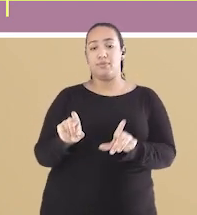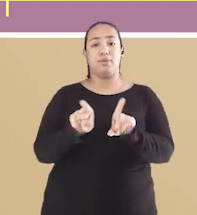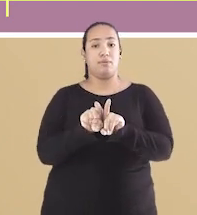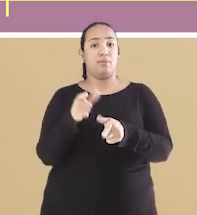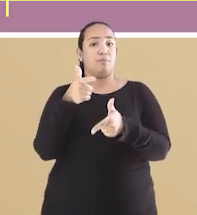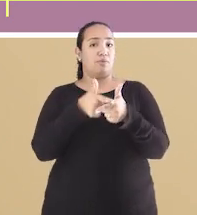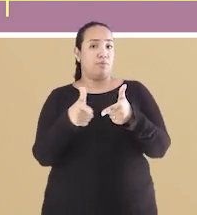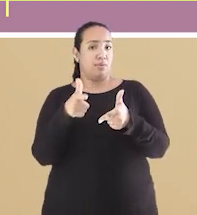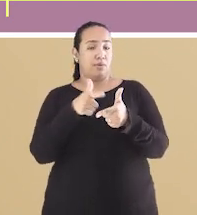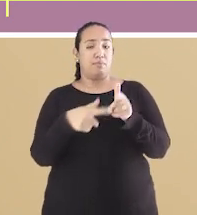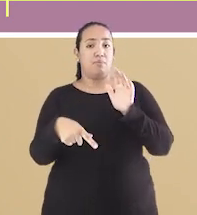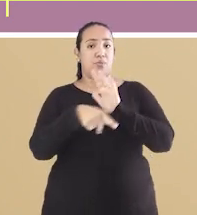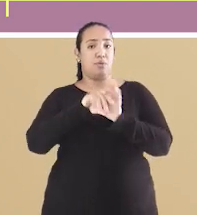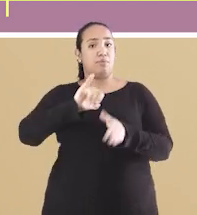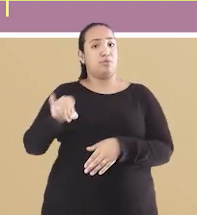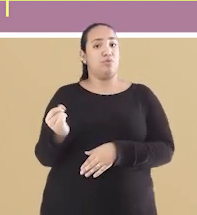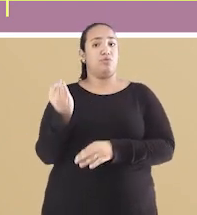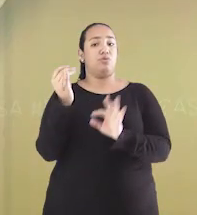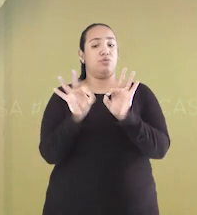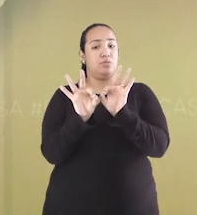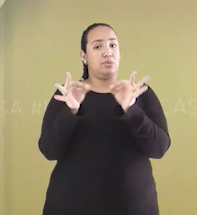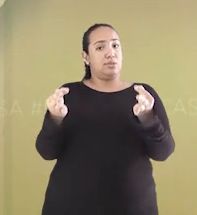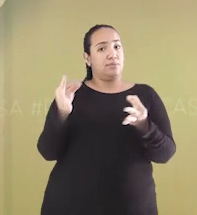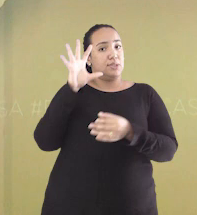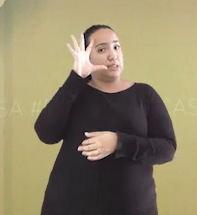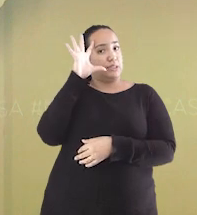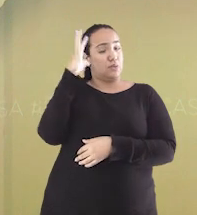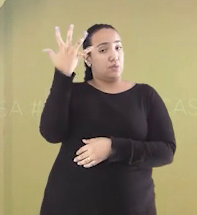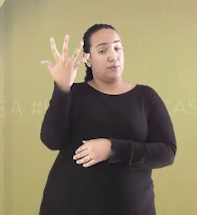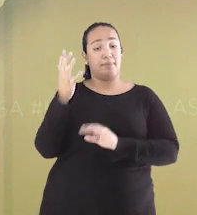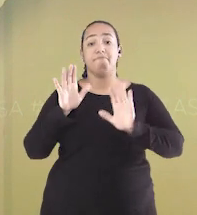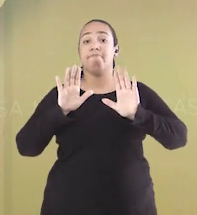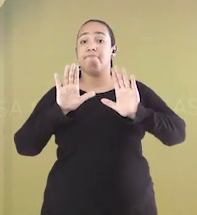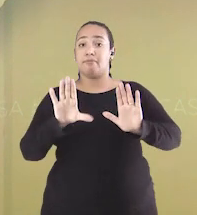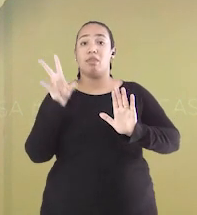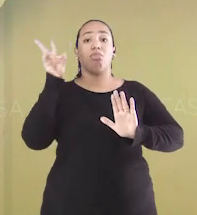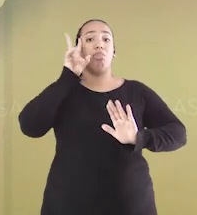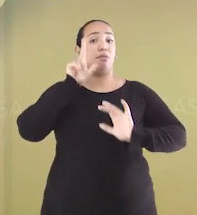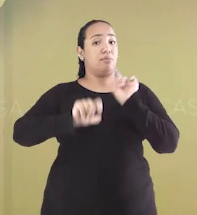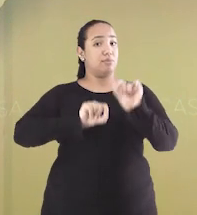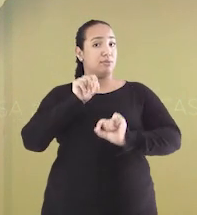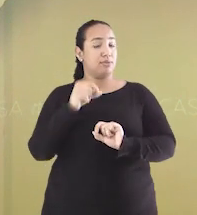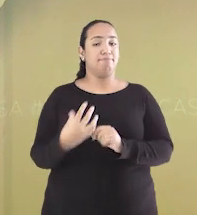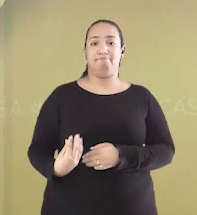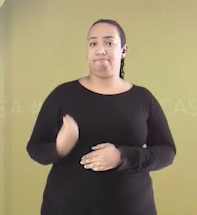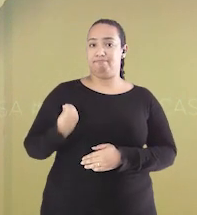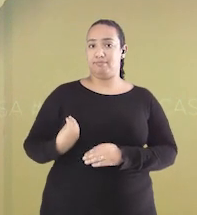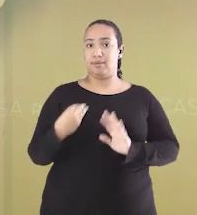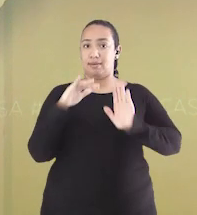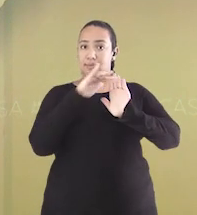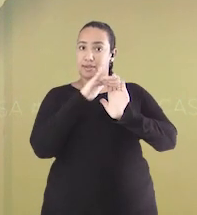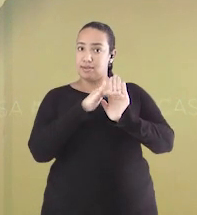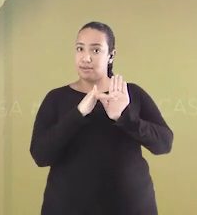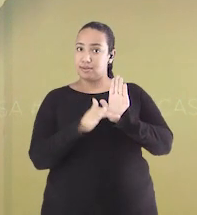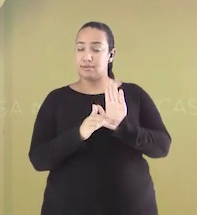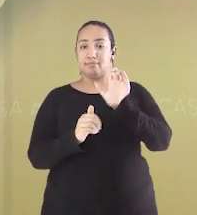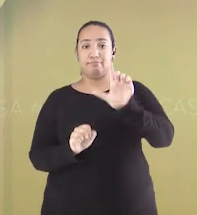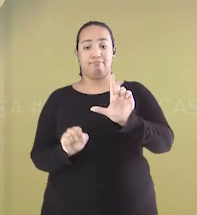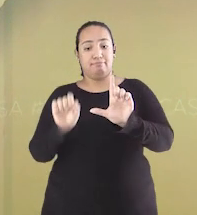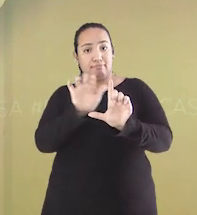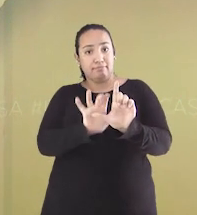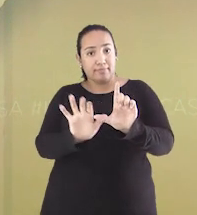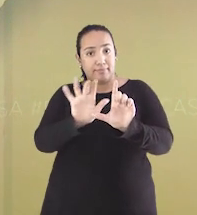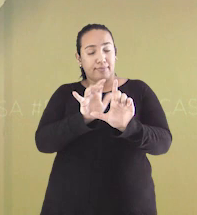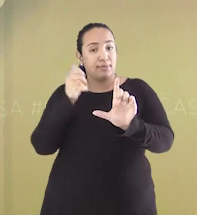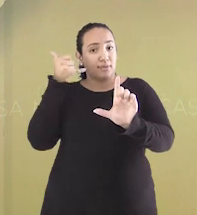resolver problemas envolvendo juros simples. Mas, pessoal, não se esqueçam de apontar a câmera do seu celular para o QR Code que aparece